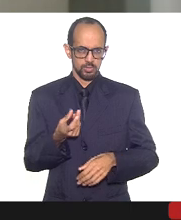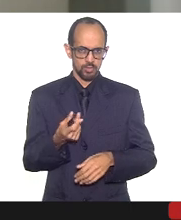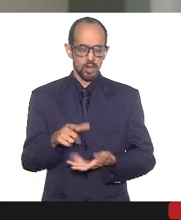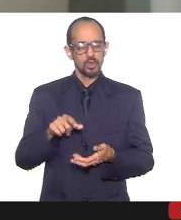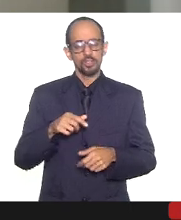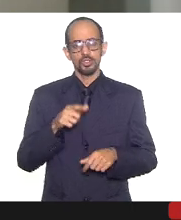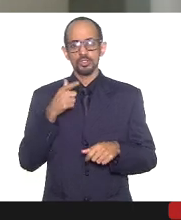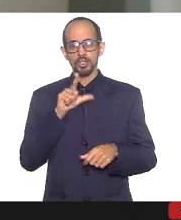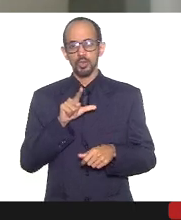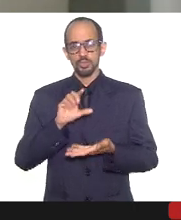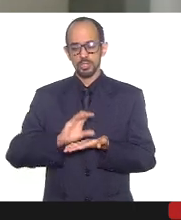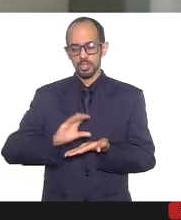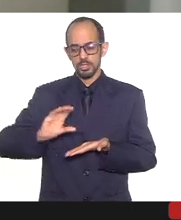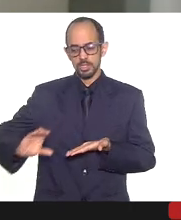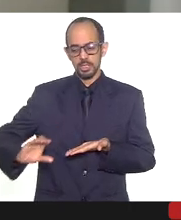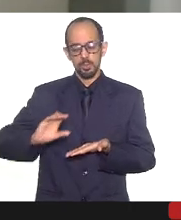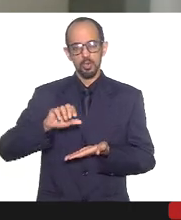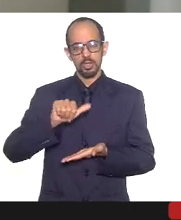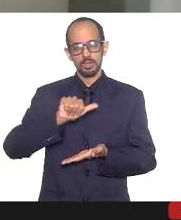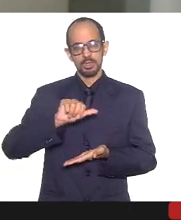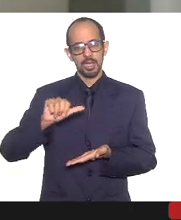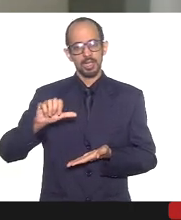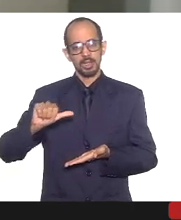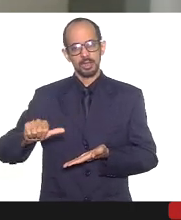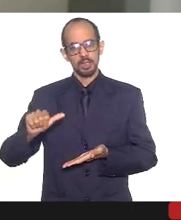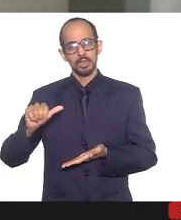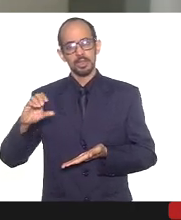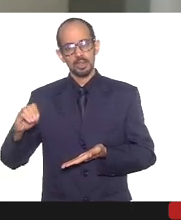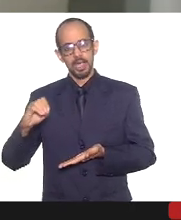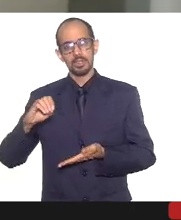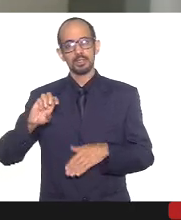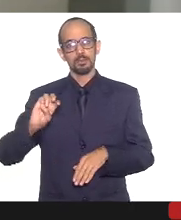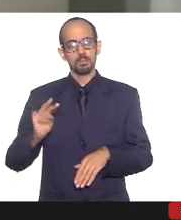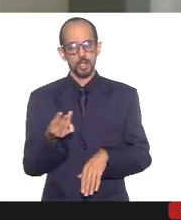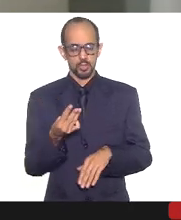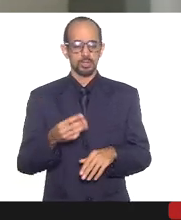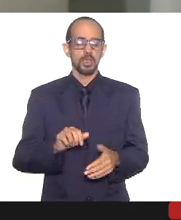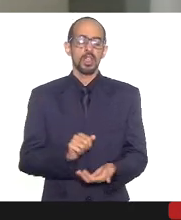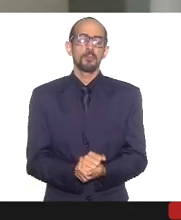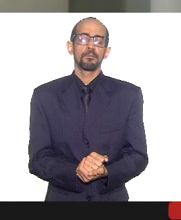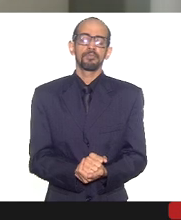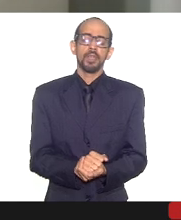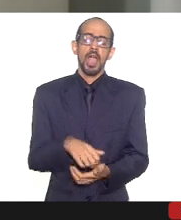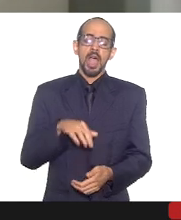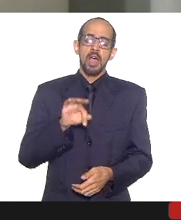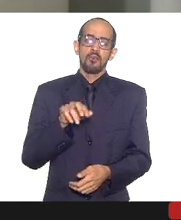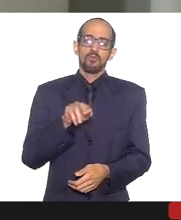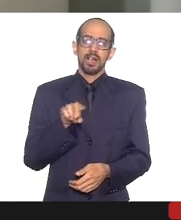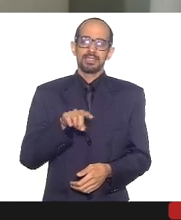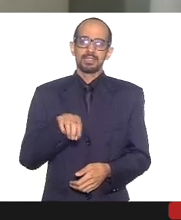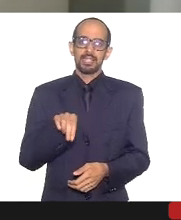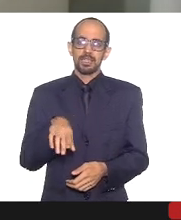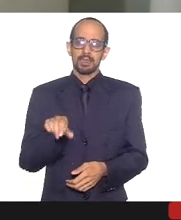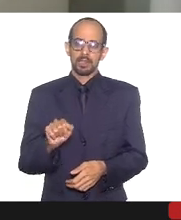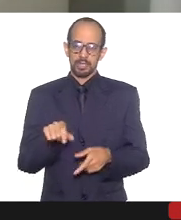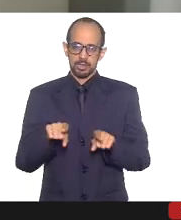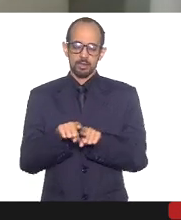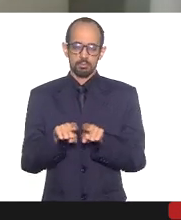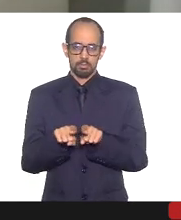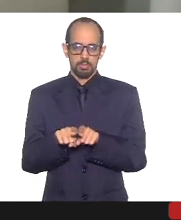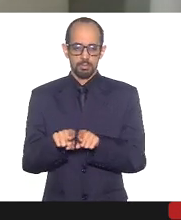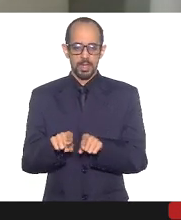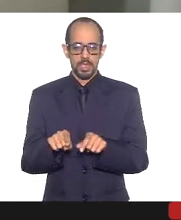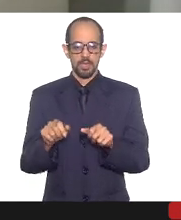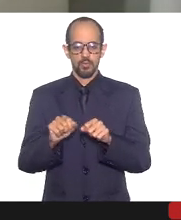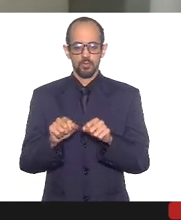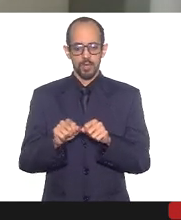milhões. A Fazenda fez as suas compensações, o doutor Marcos depois pode falar sobre essa regra de compensações